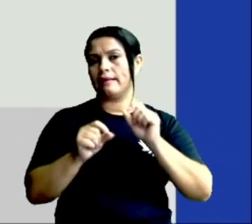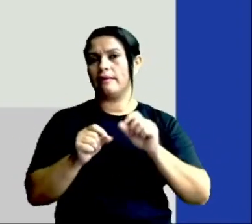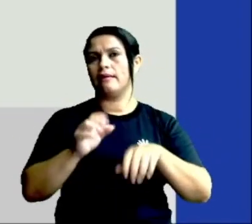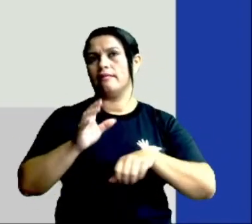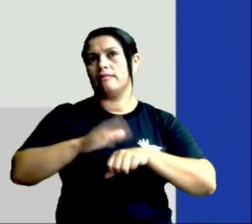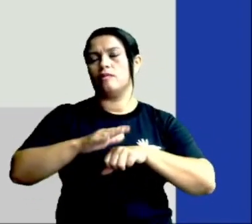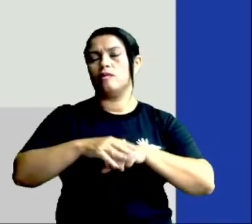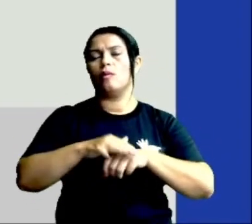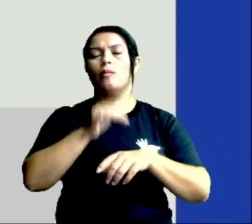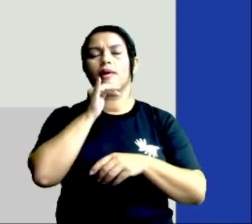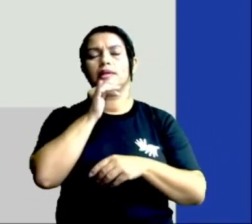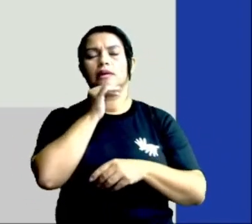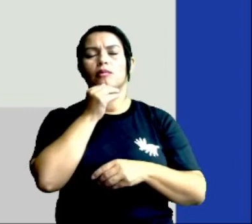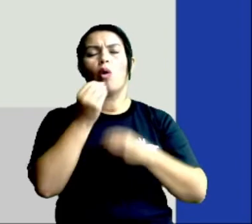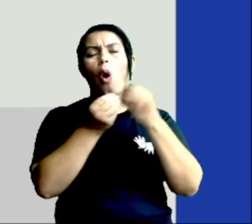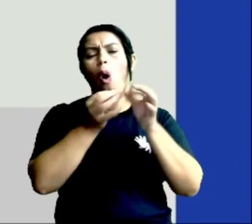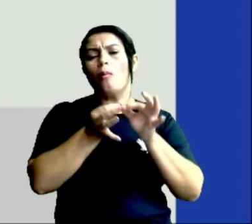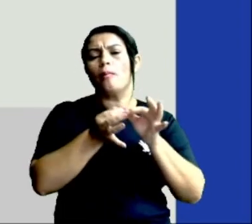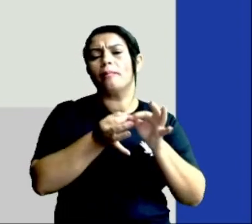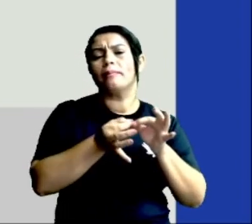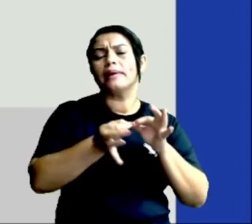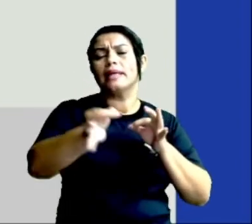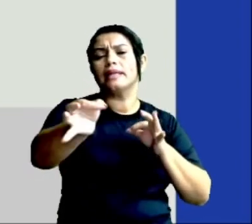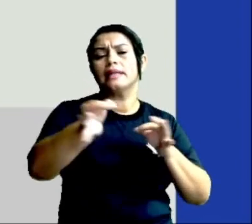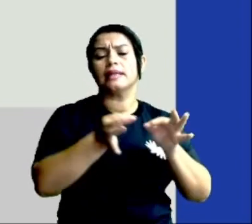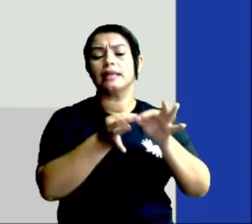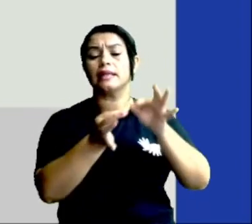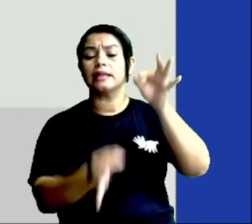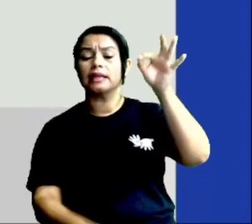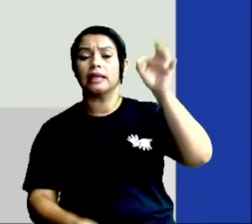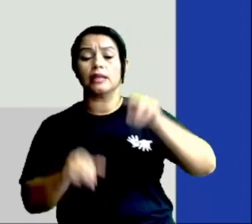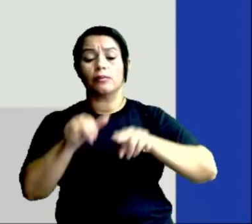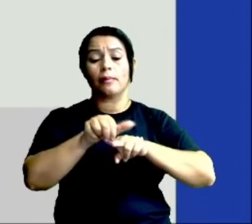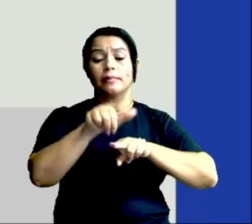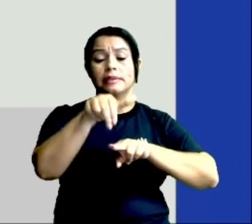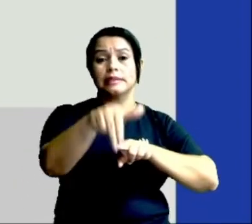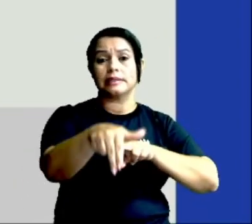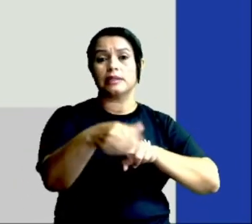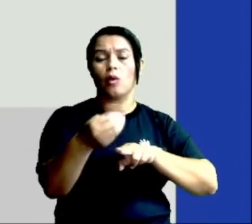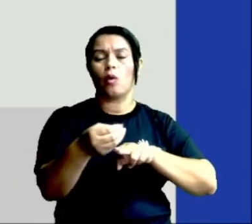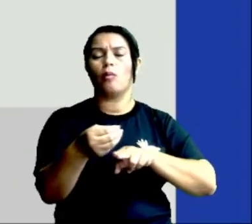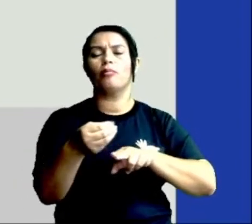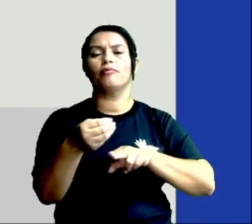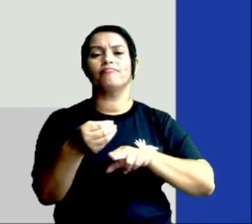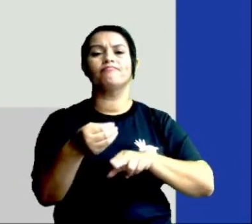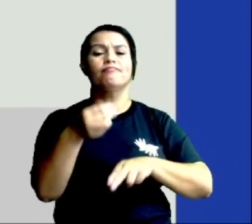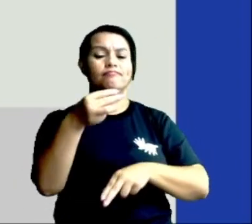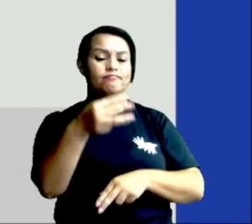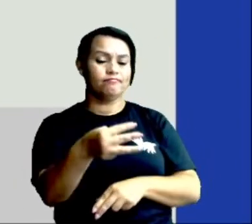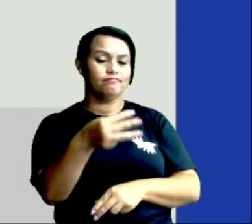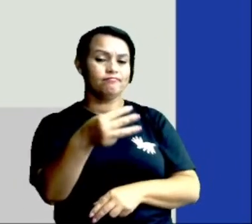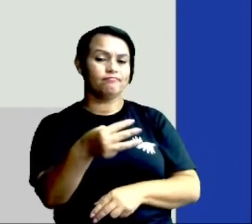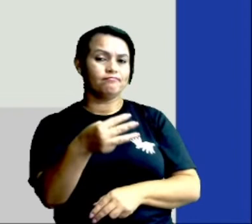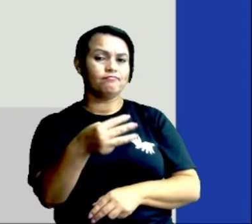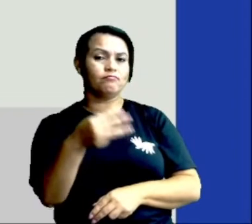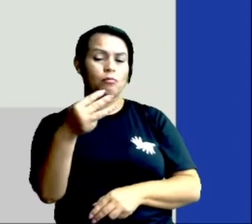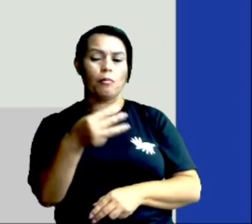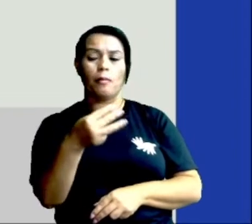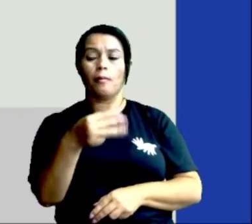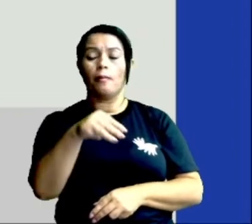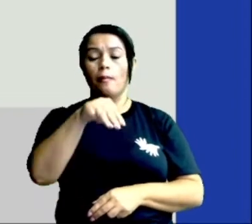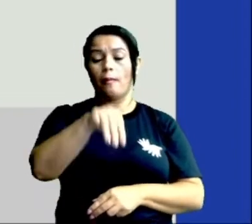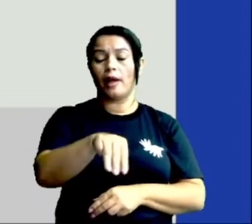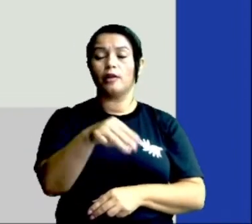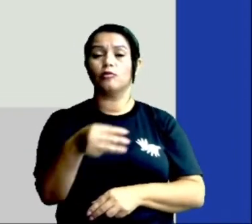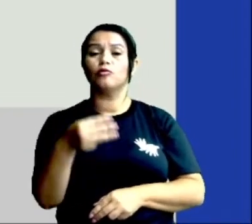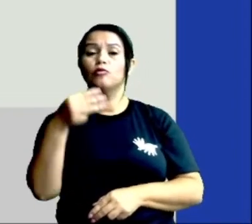Exemplos. Para medir o volume de uma piscina, usaremos o metro cúbico. Para medir o volume de uma caixa onde